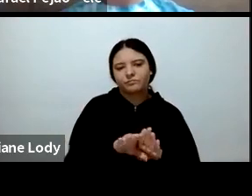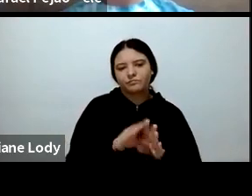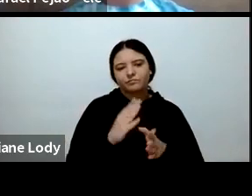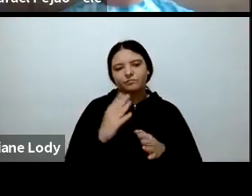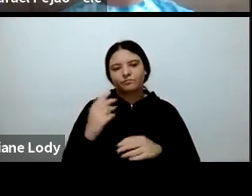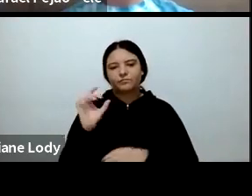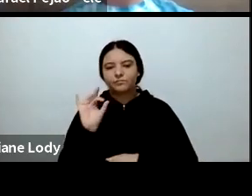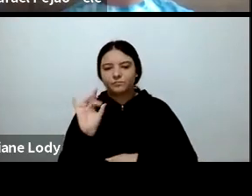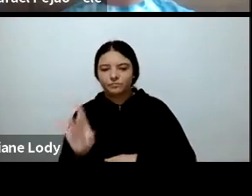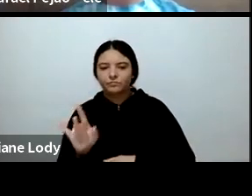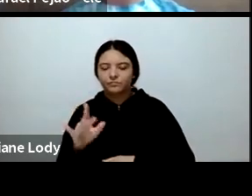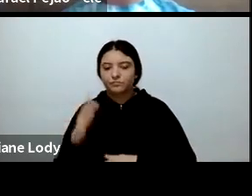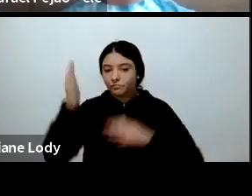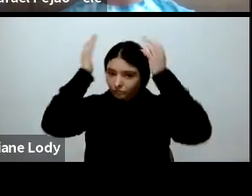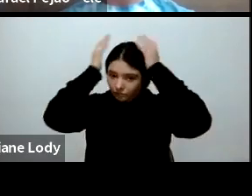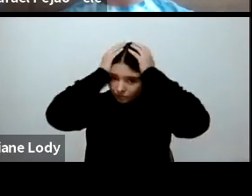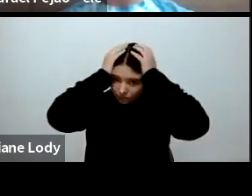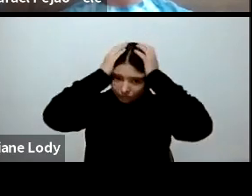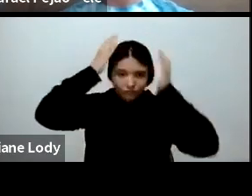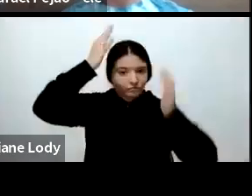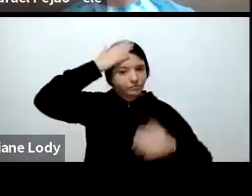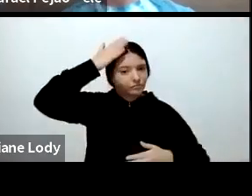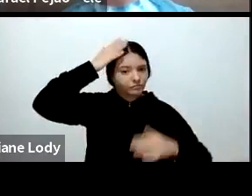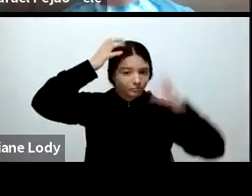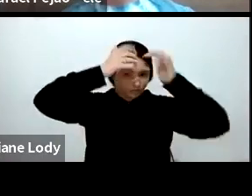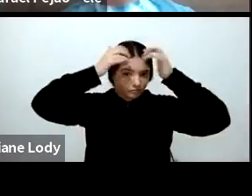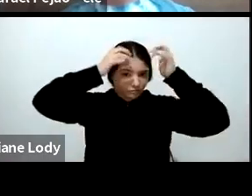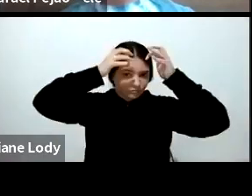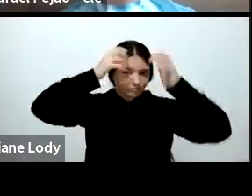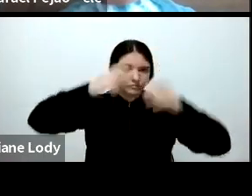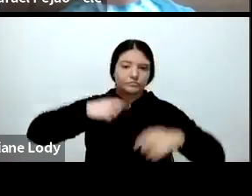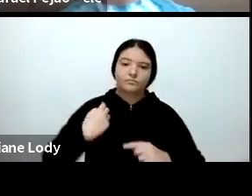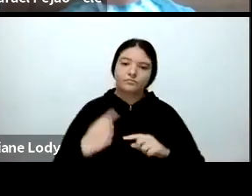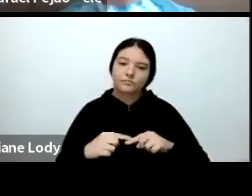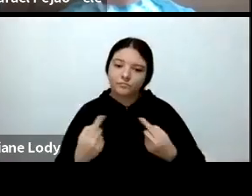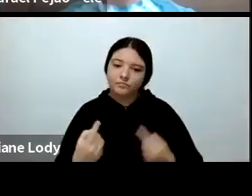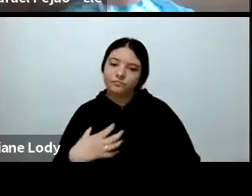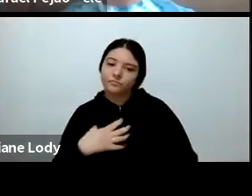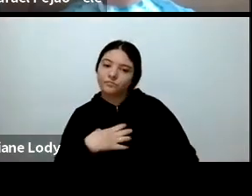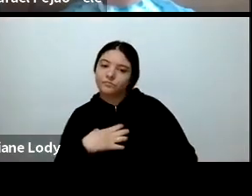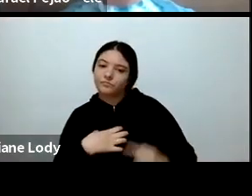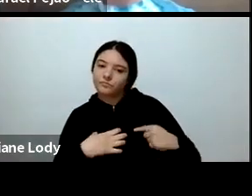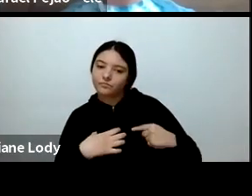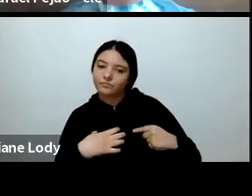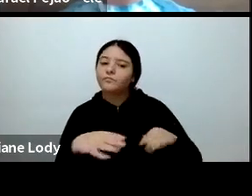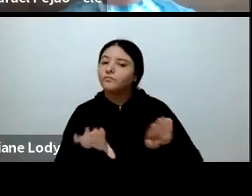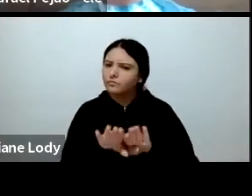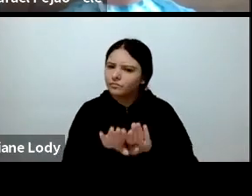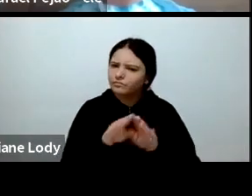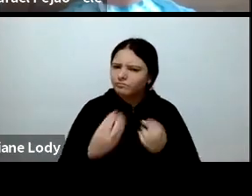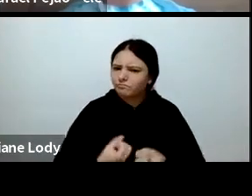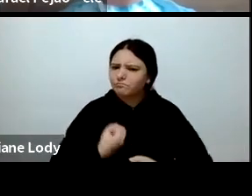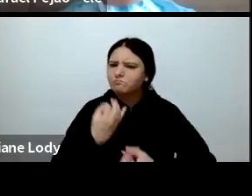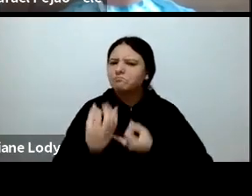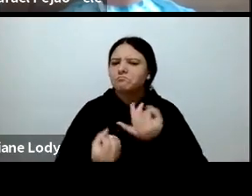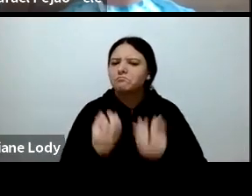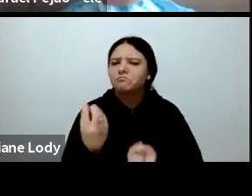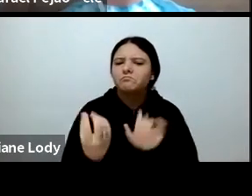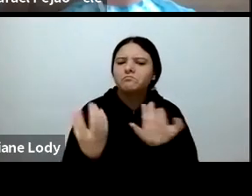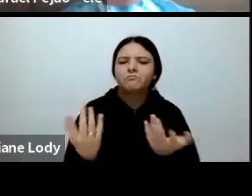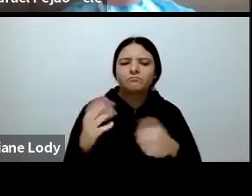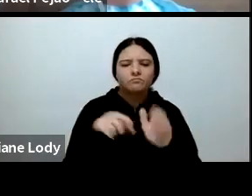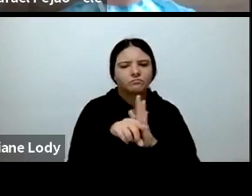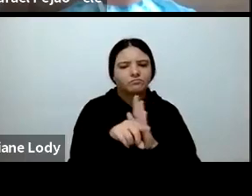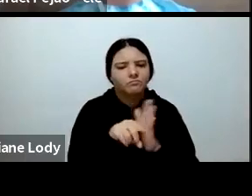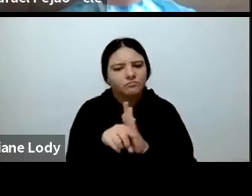pela nossa cabeça, pela nossa cognição, mas pelos nossos sentimentos. Então, como é que a gente deixa isso fluir no nosso fazer pesquisa